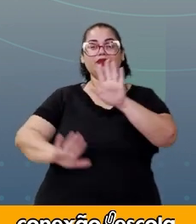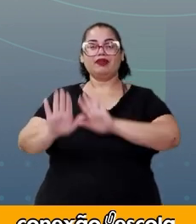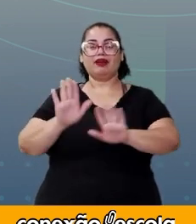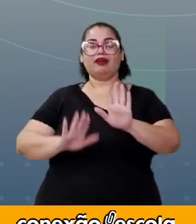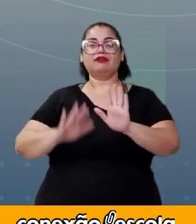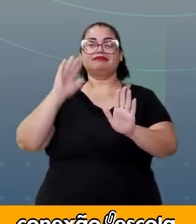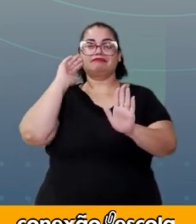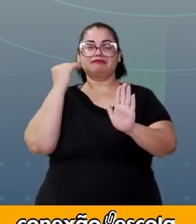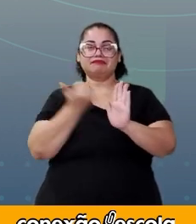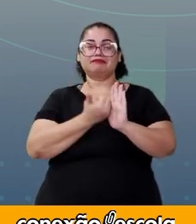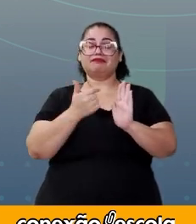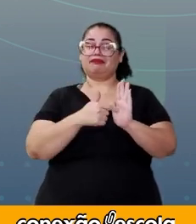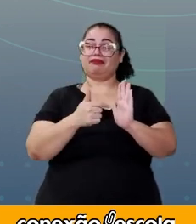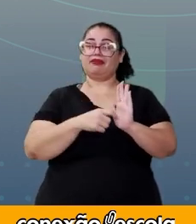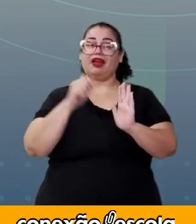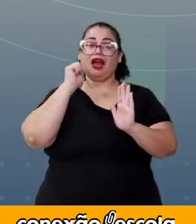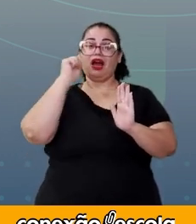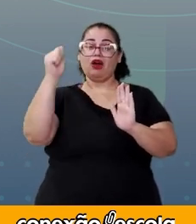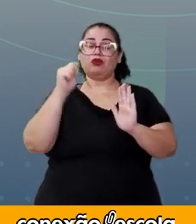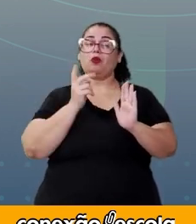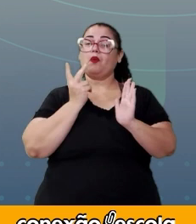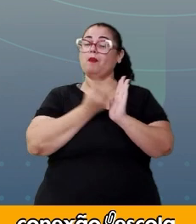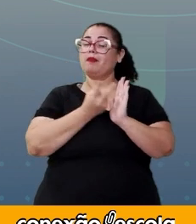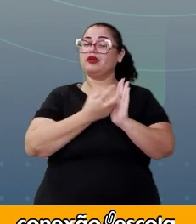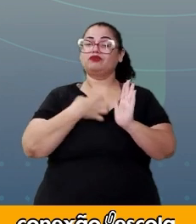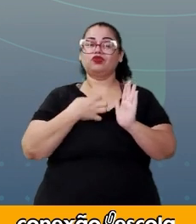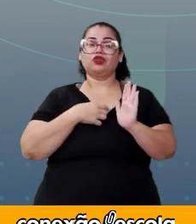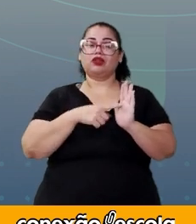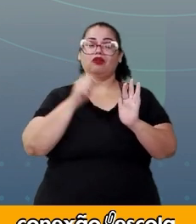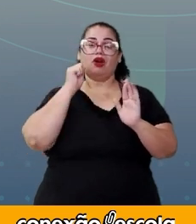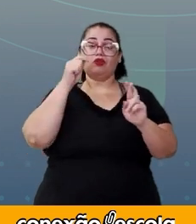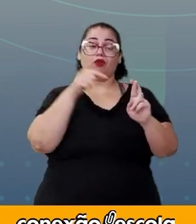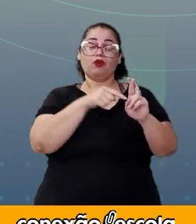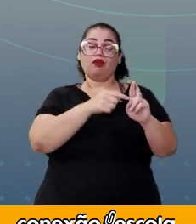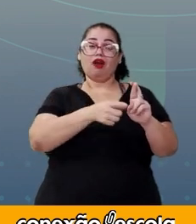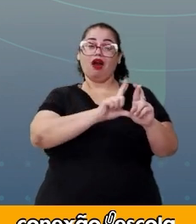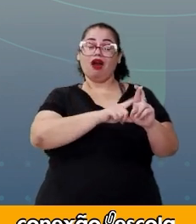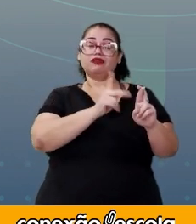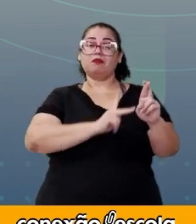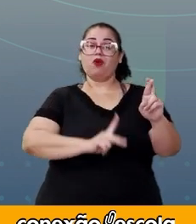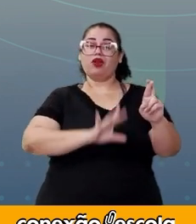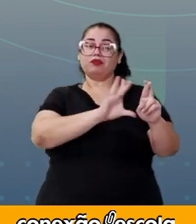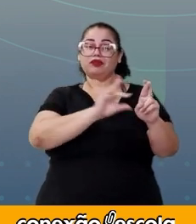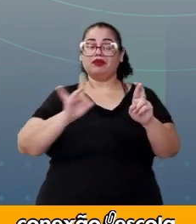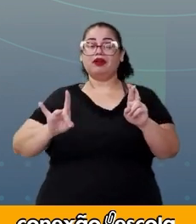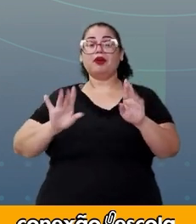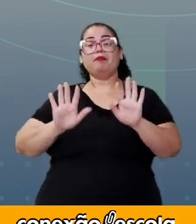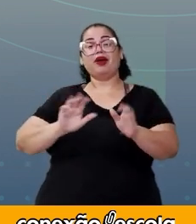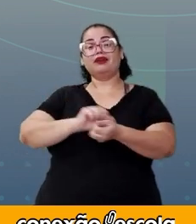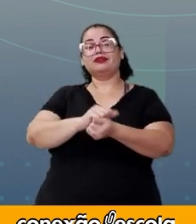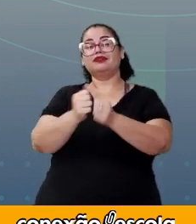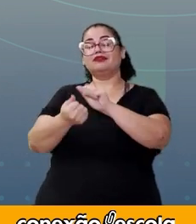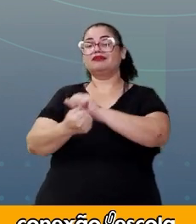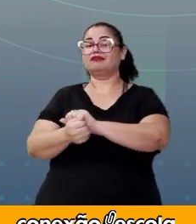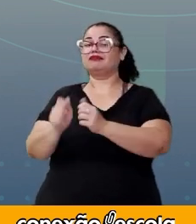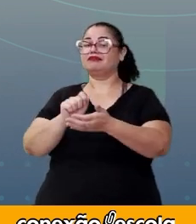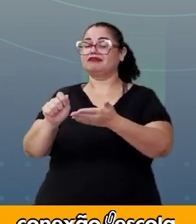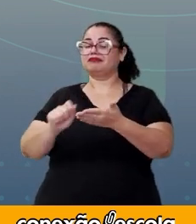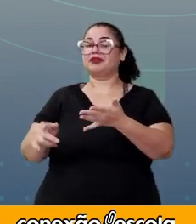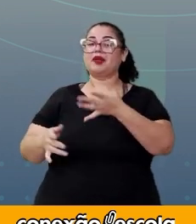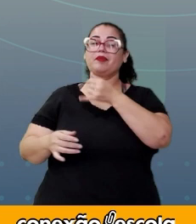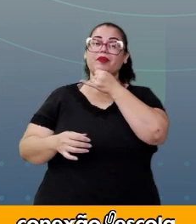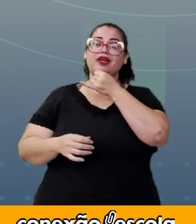de manter a mesma linha que se estava sendo contada no poema, mas não tem mais,